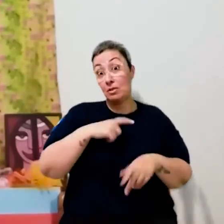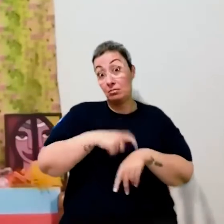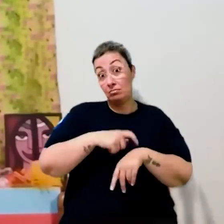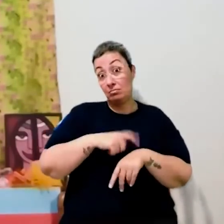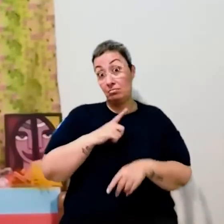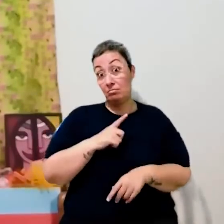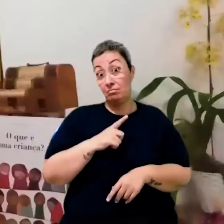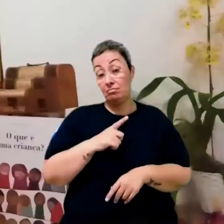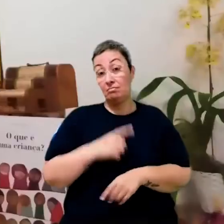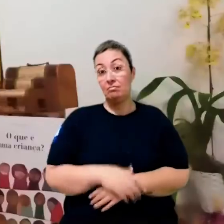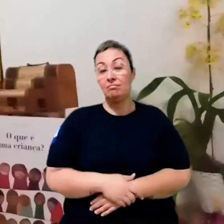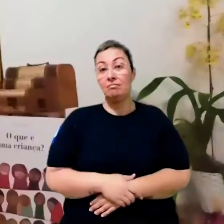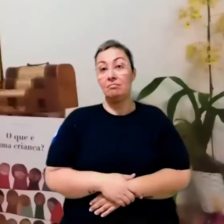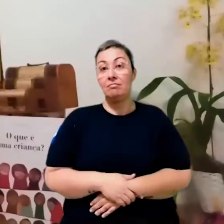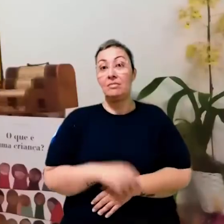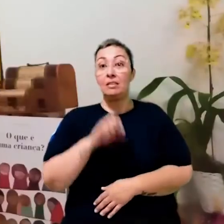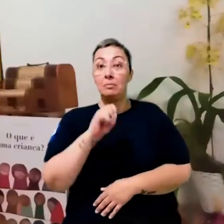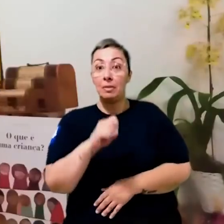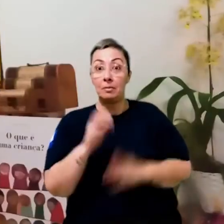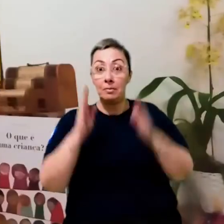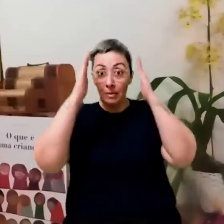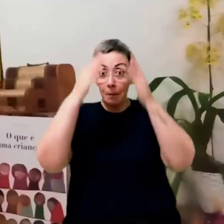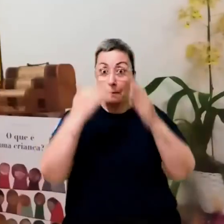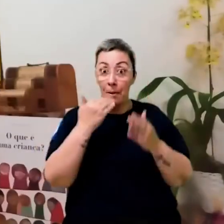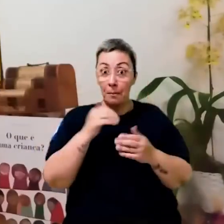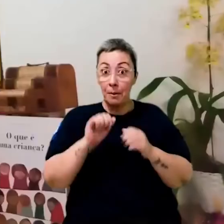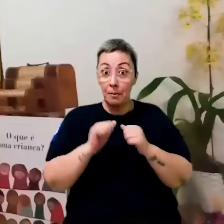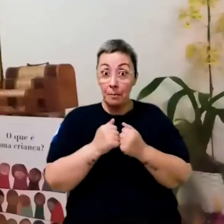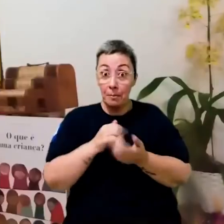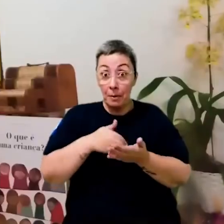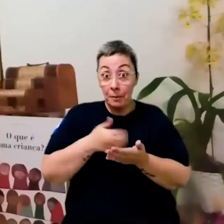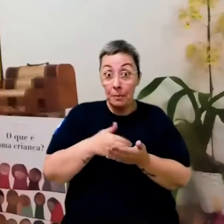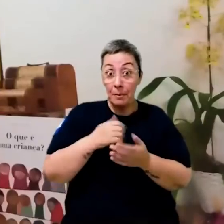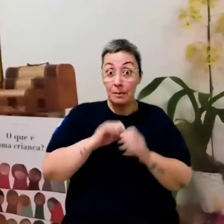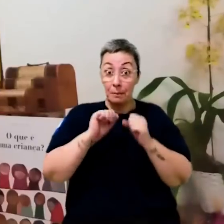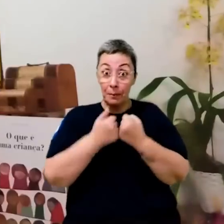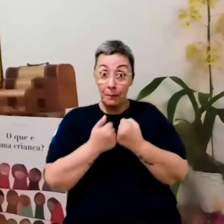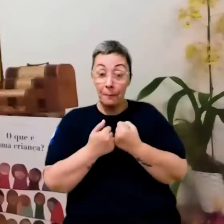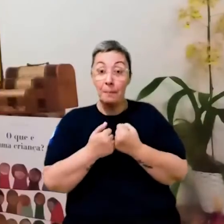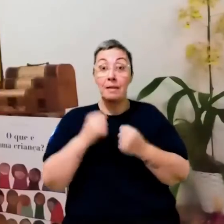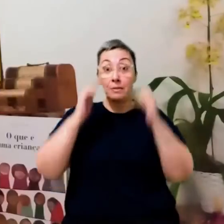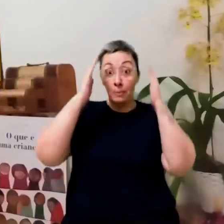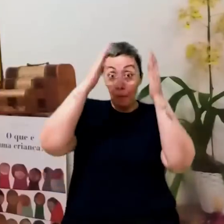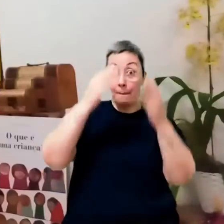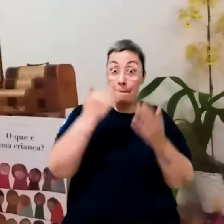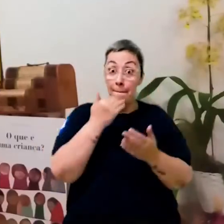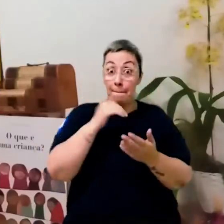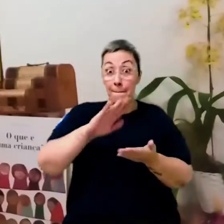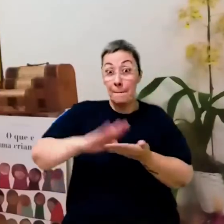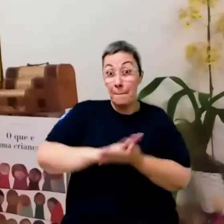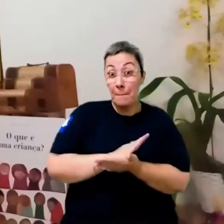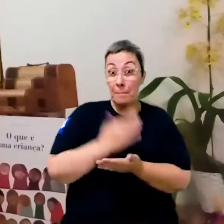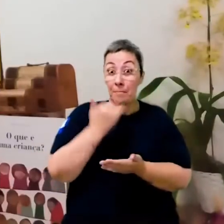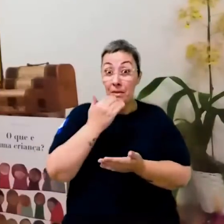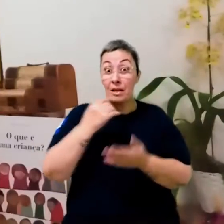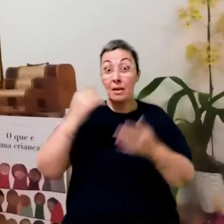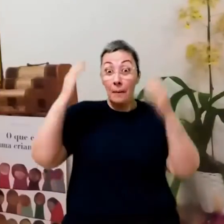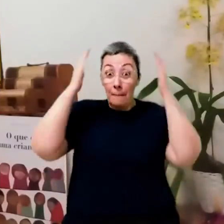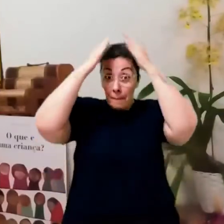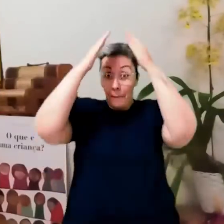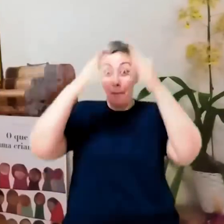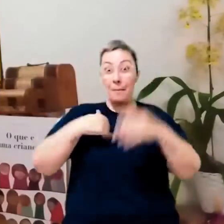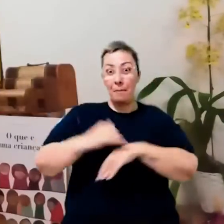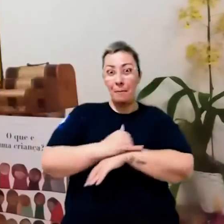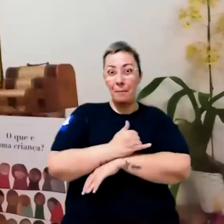tempo tem. Se o papa papasse papa, se o papa papasse pão, se o papa tudo papasse, seria